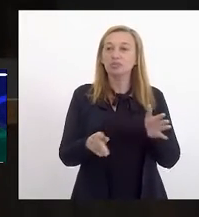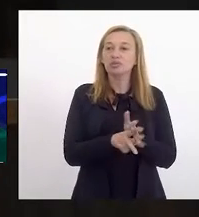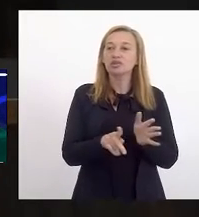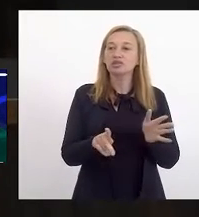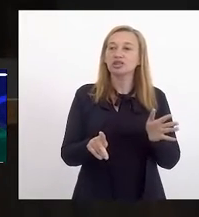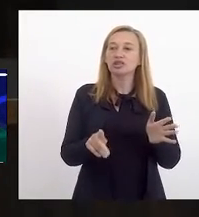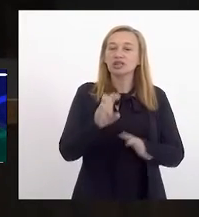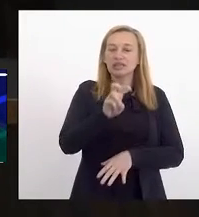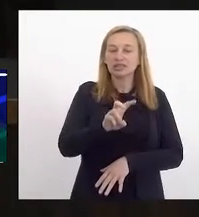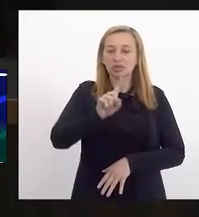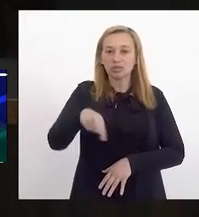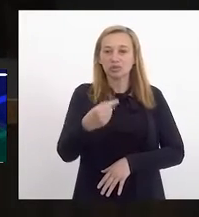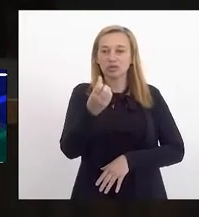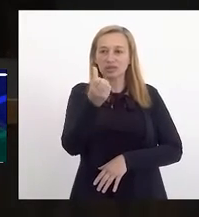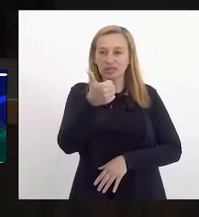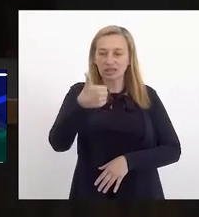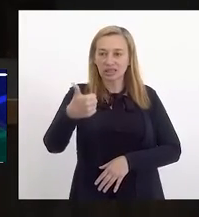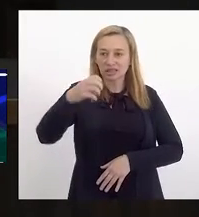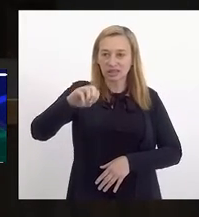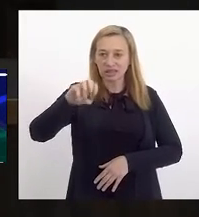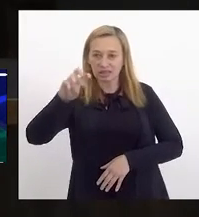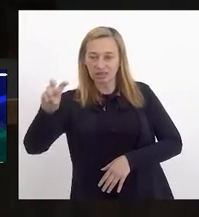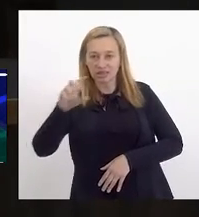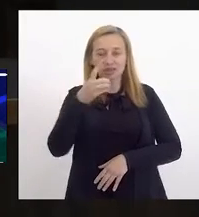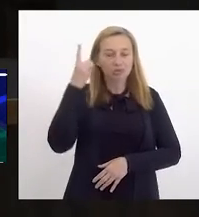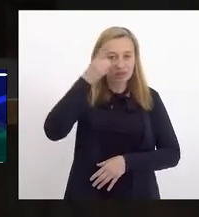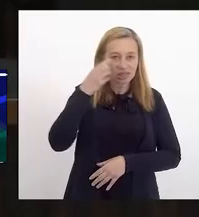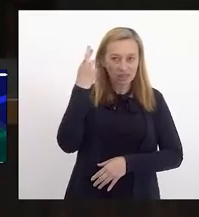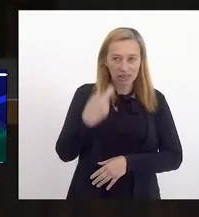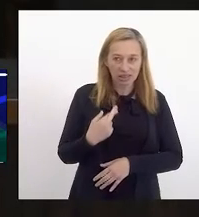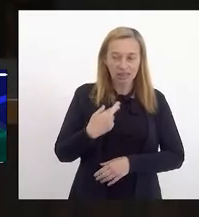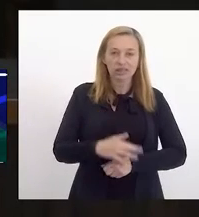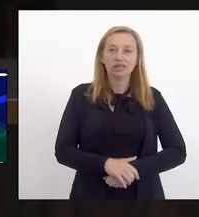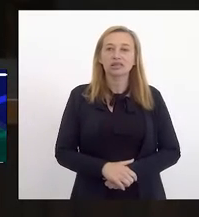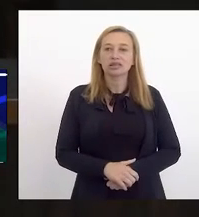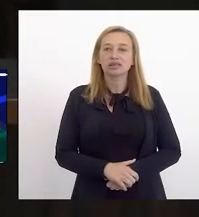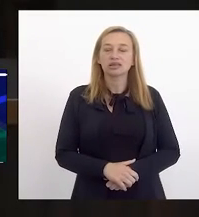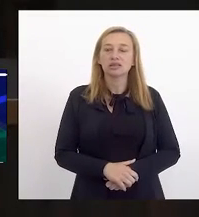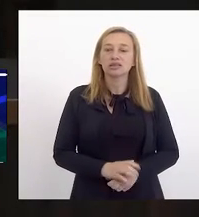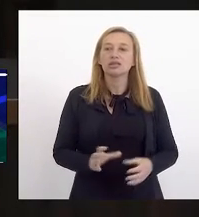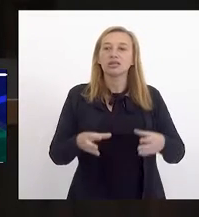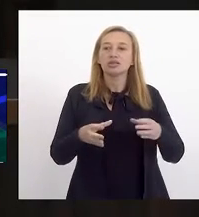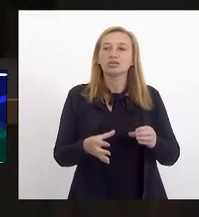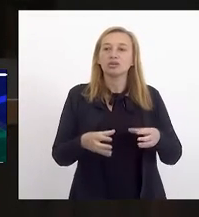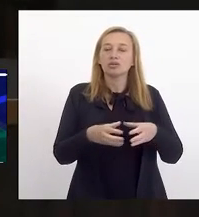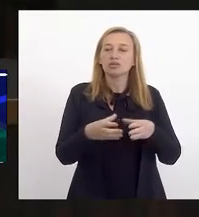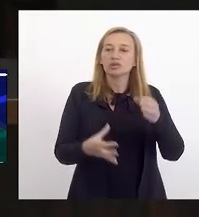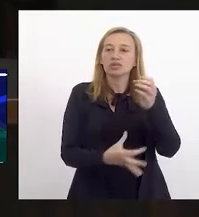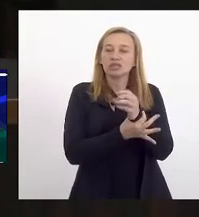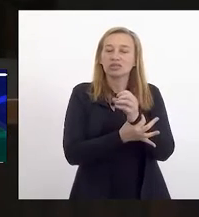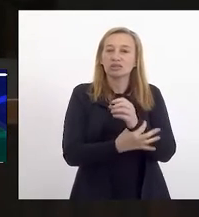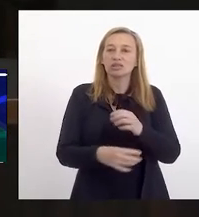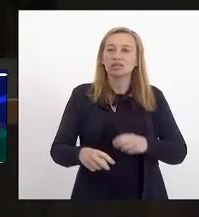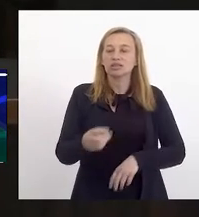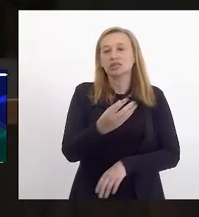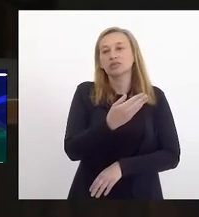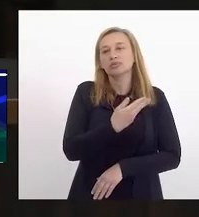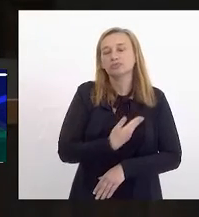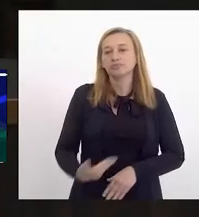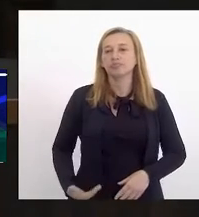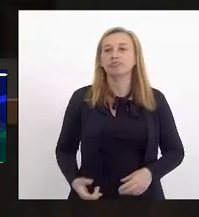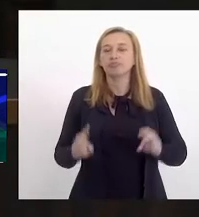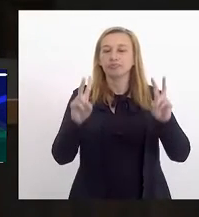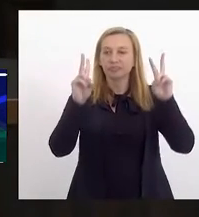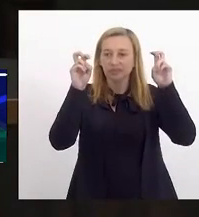projeto 5.105, de autoria da deputada Renata Souza, pela Comissão de Segurança Pública e Ações